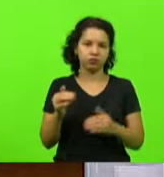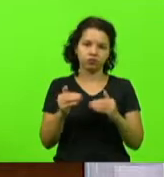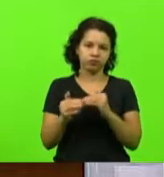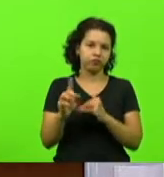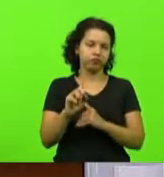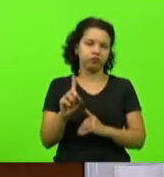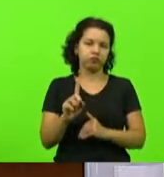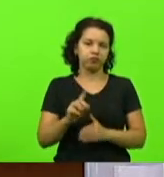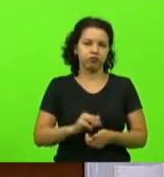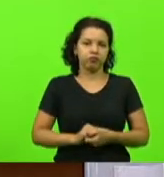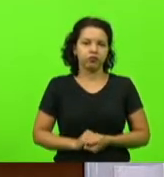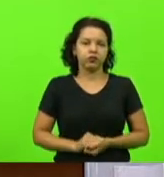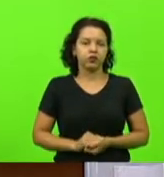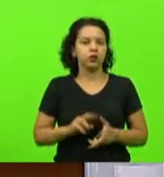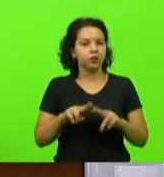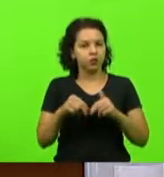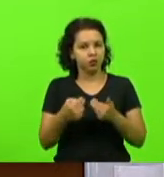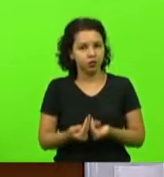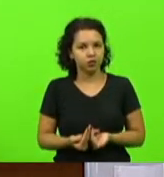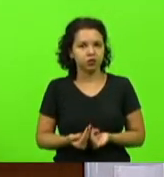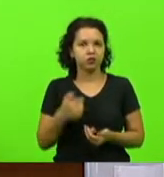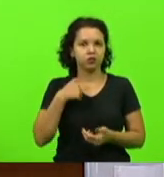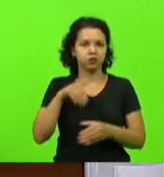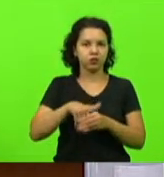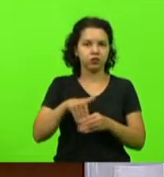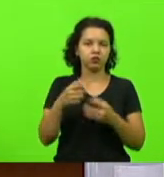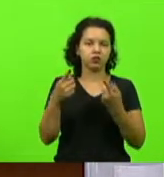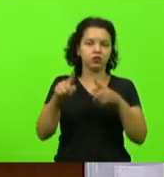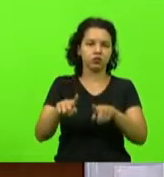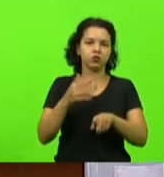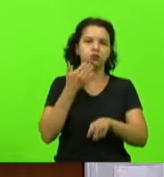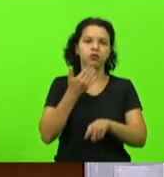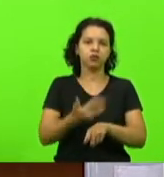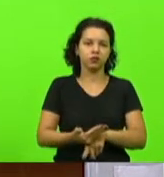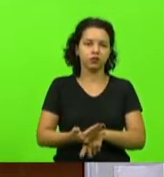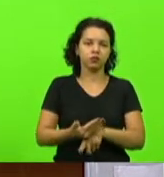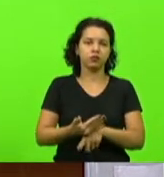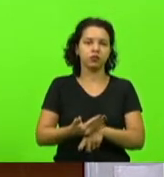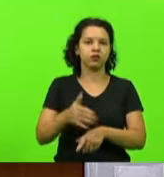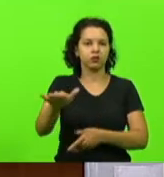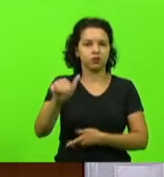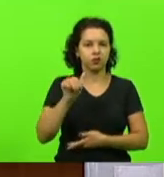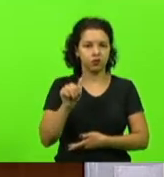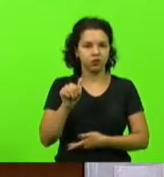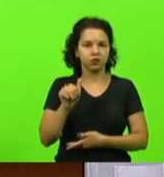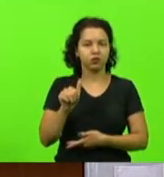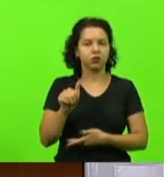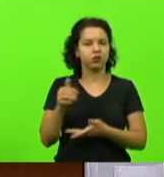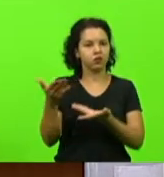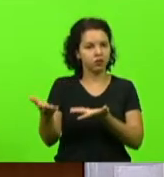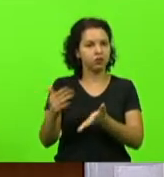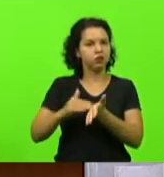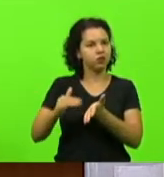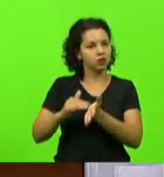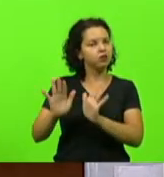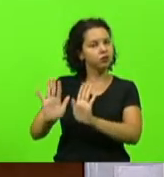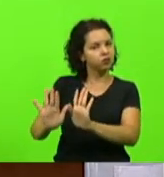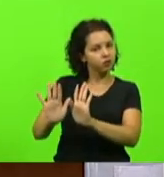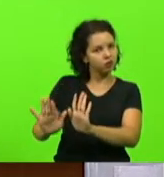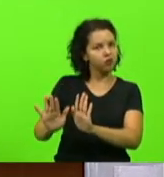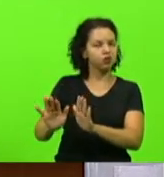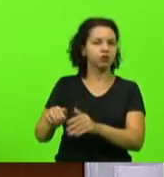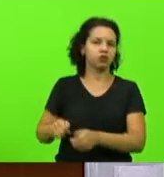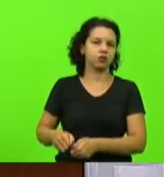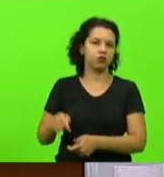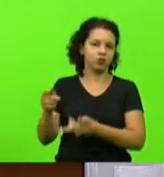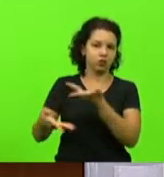por todas essas razões eu vou votar contra o requerimento de convocação. Deixa o secretário cuidar do sistema penitenciário, que ele é